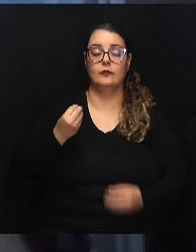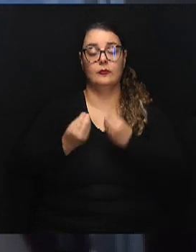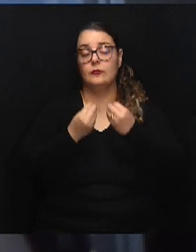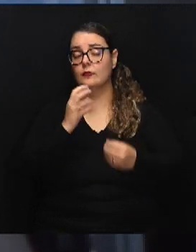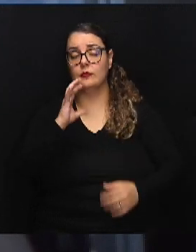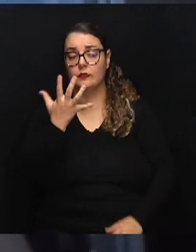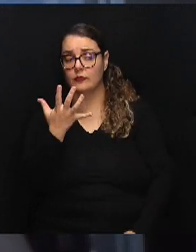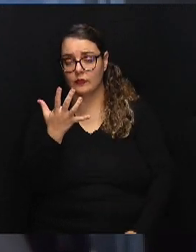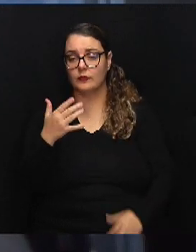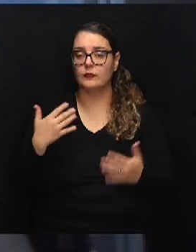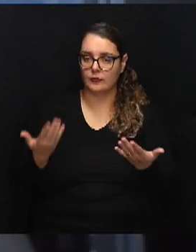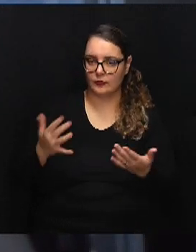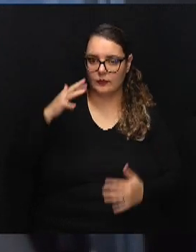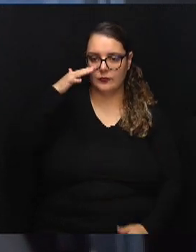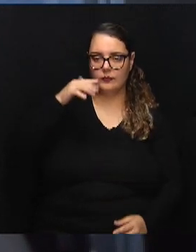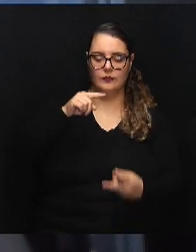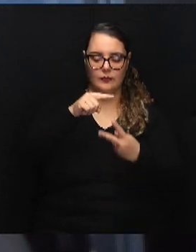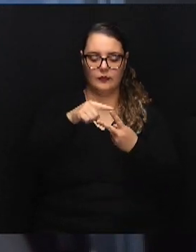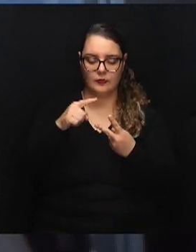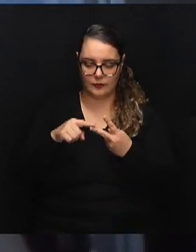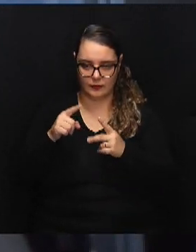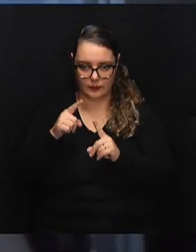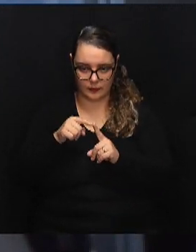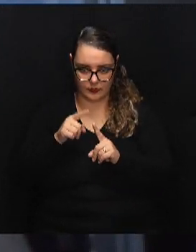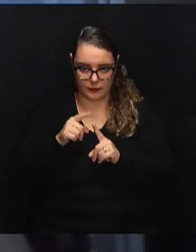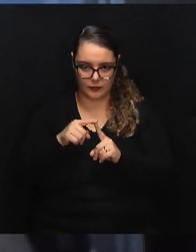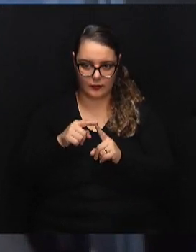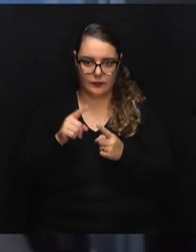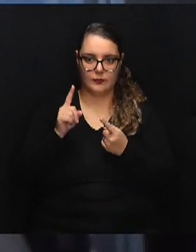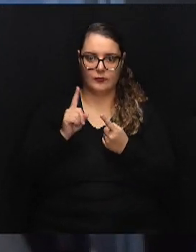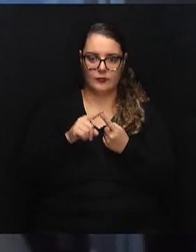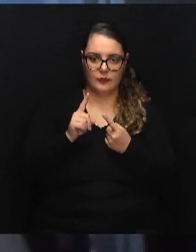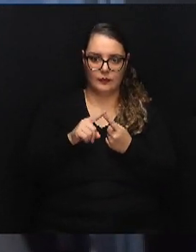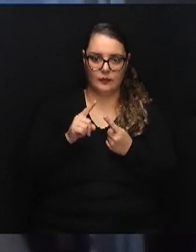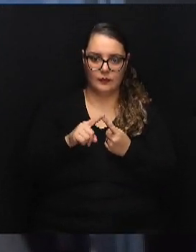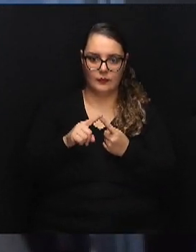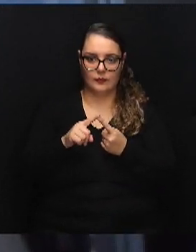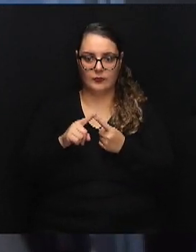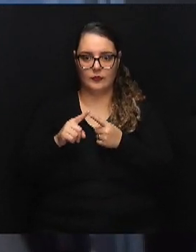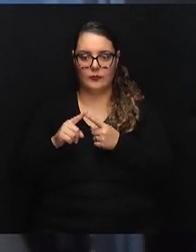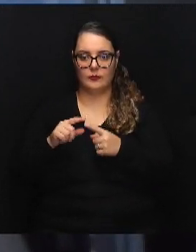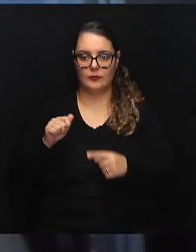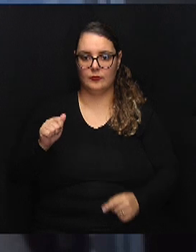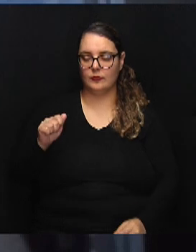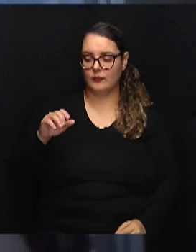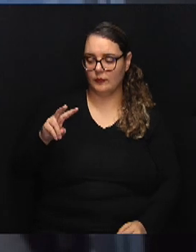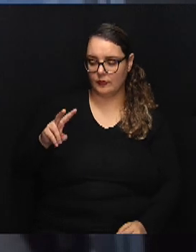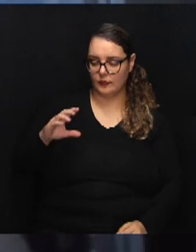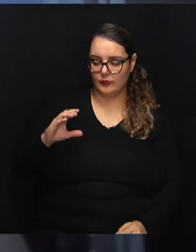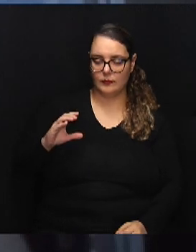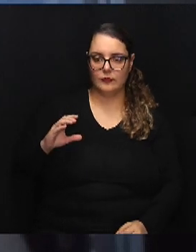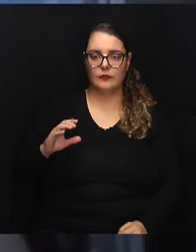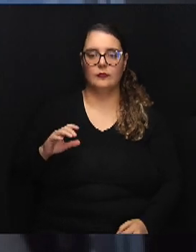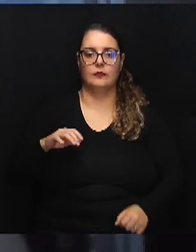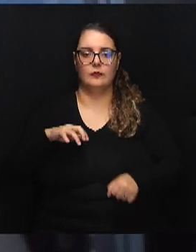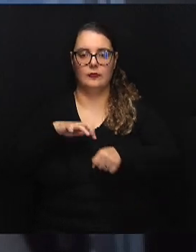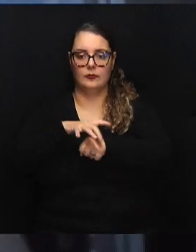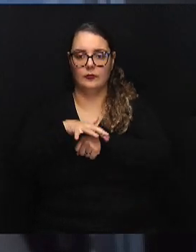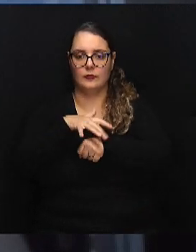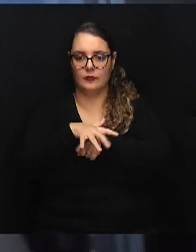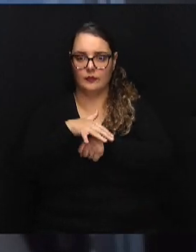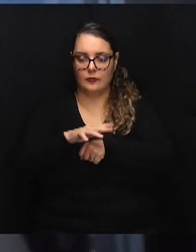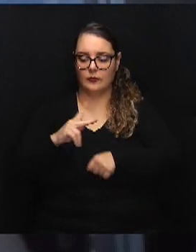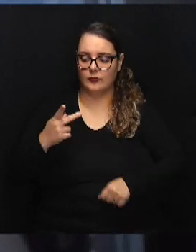temos dois tipos de AVC, tá? Nós temos o AVC chamado hemorrágico, que é quando a gente tem